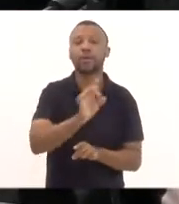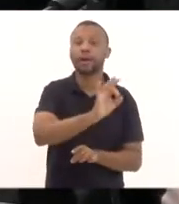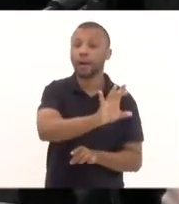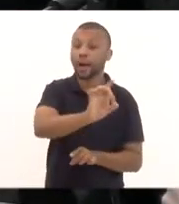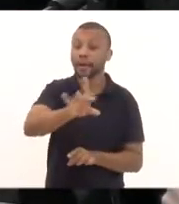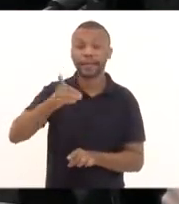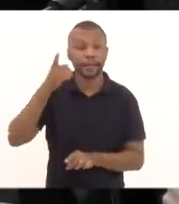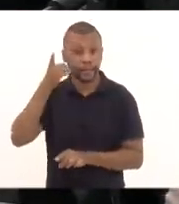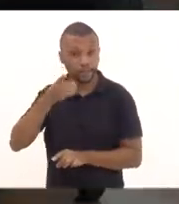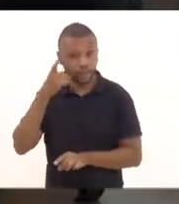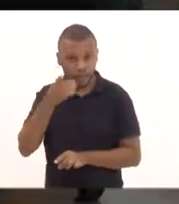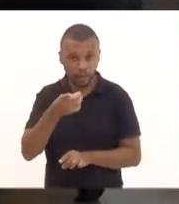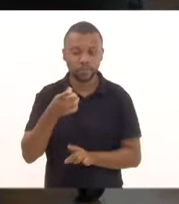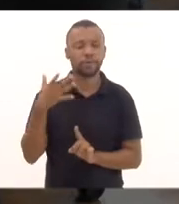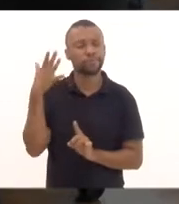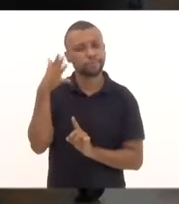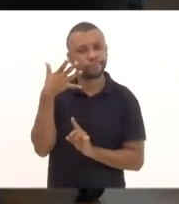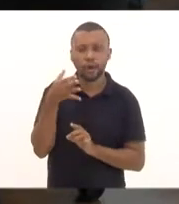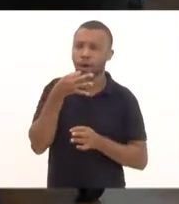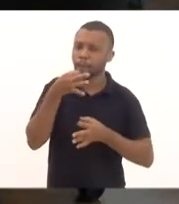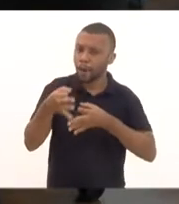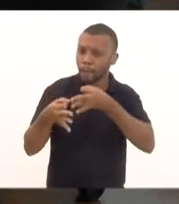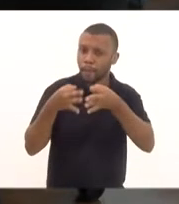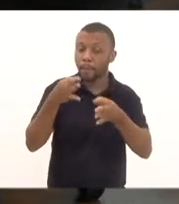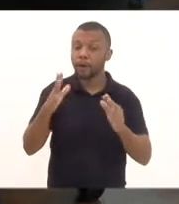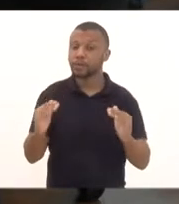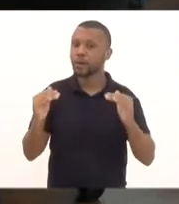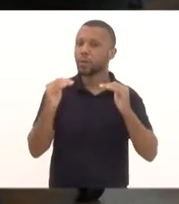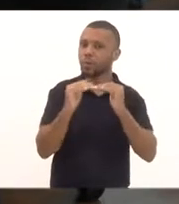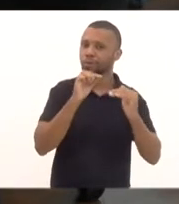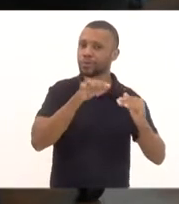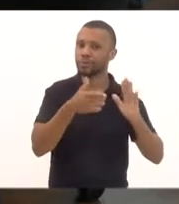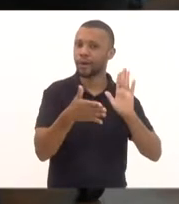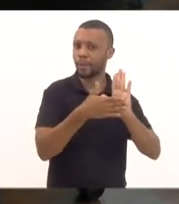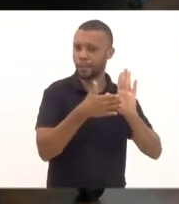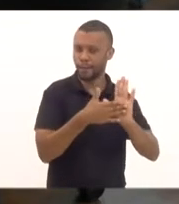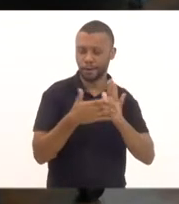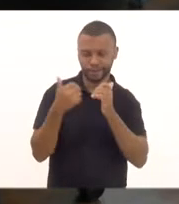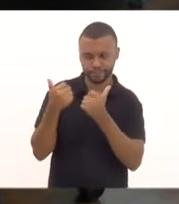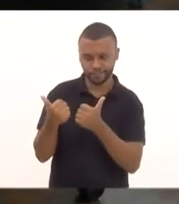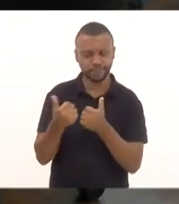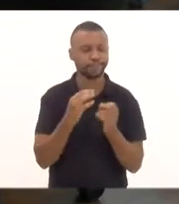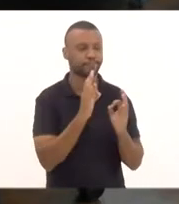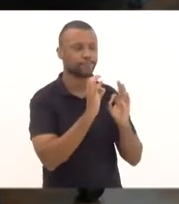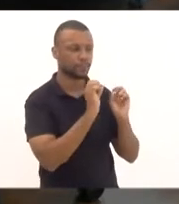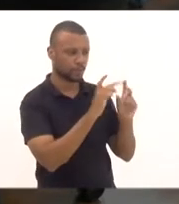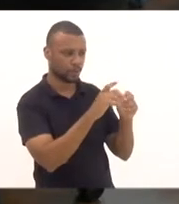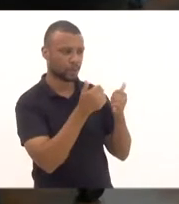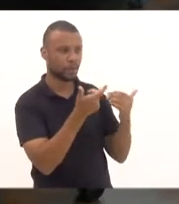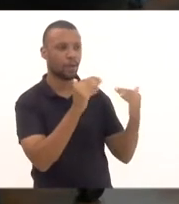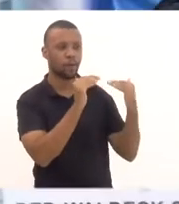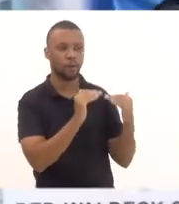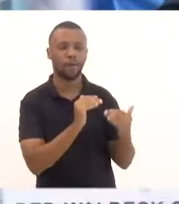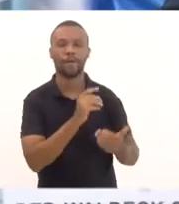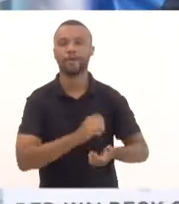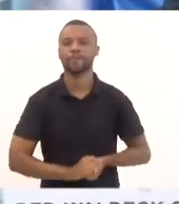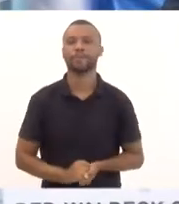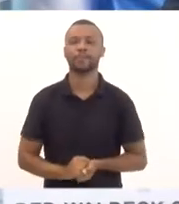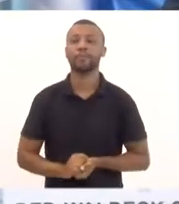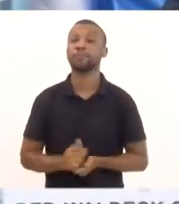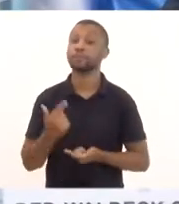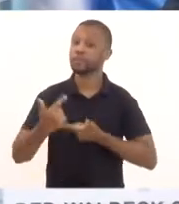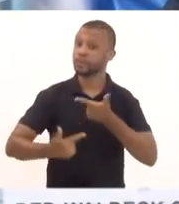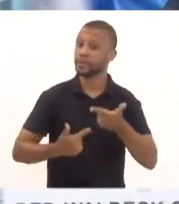apresentar sugestão de acordo com o que foi proposto para ser Deputado Muito obrigado meu amigo atividades a ser